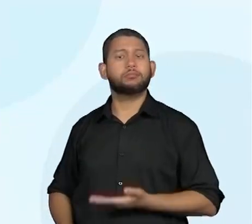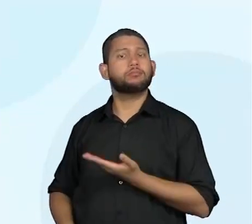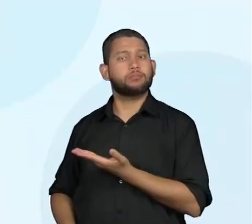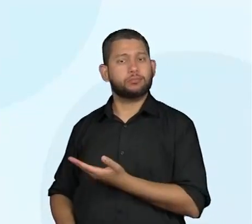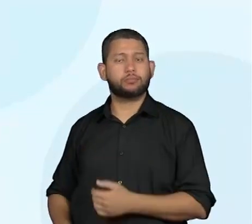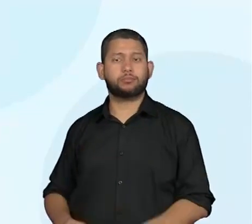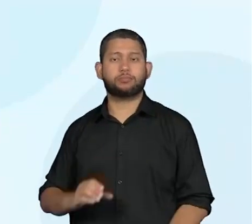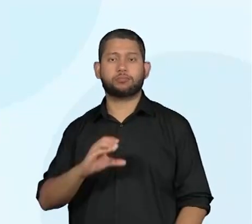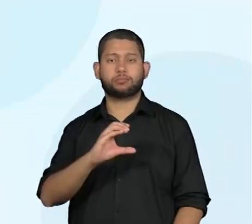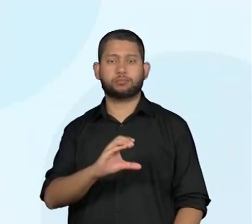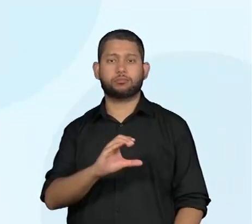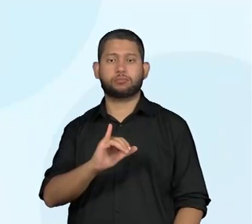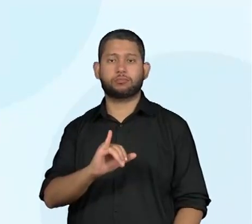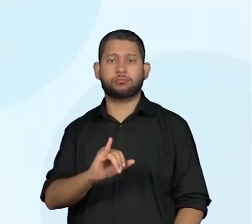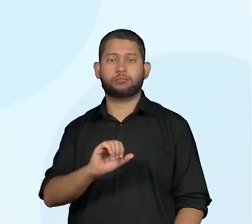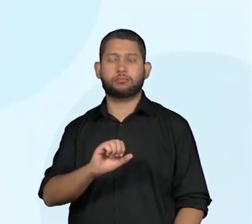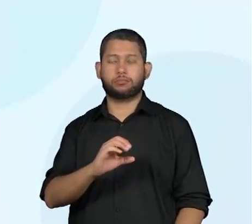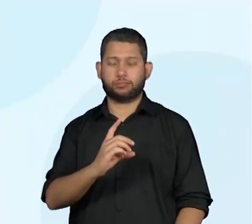disciplina.